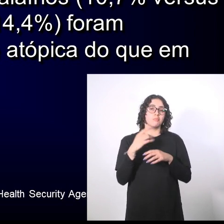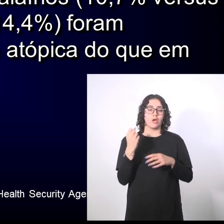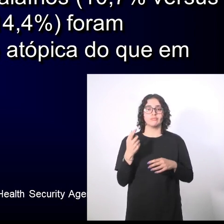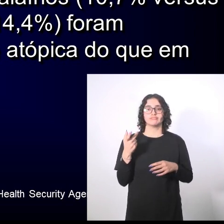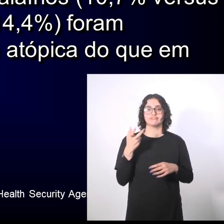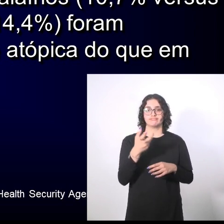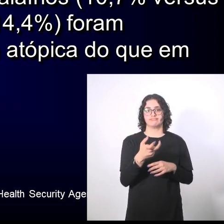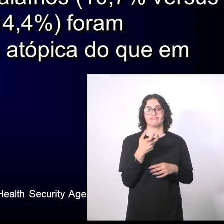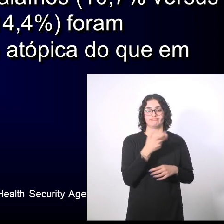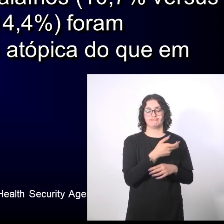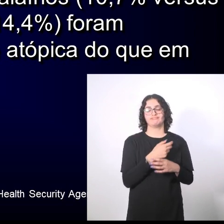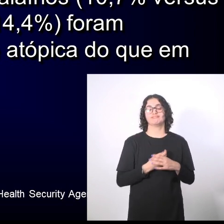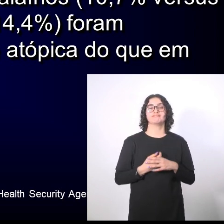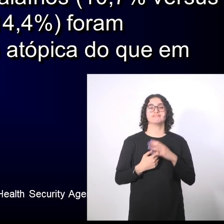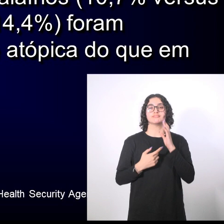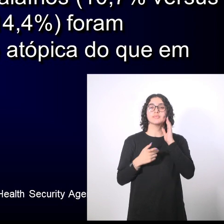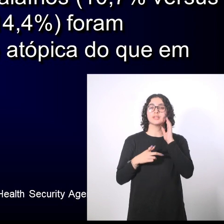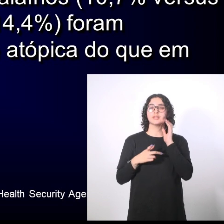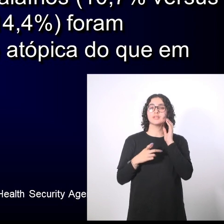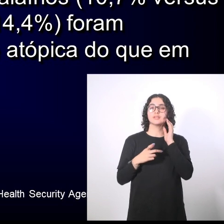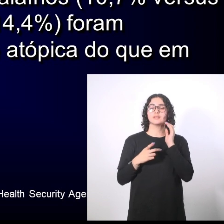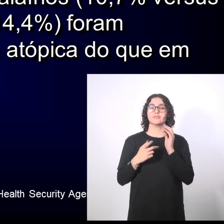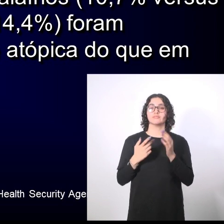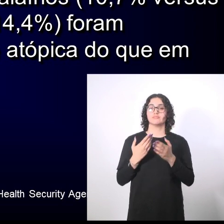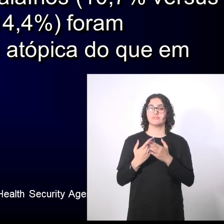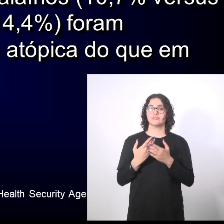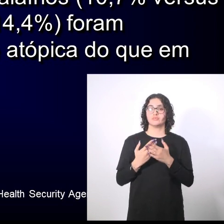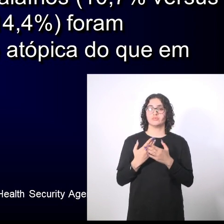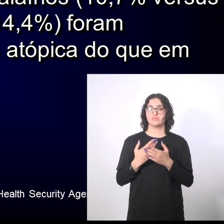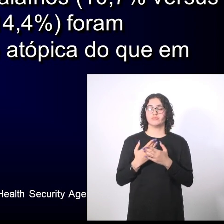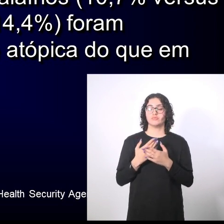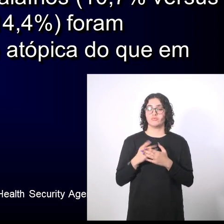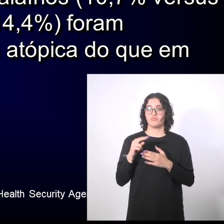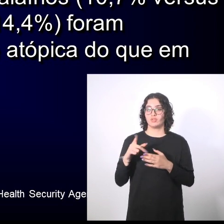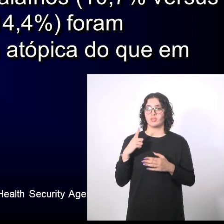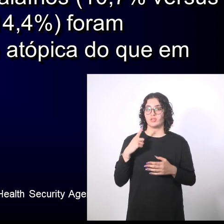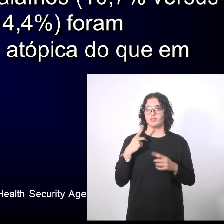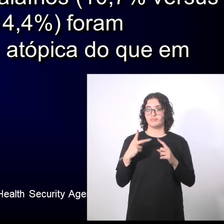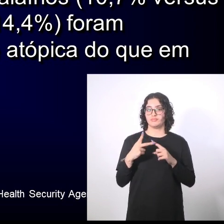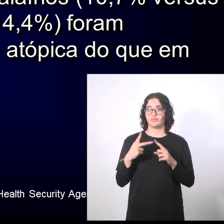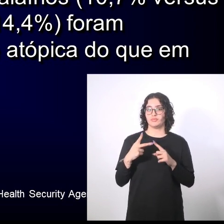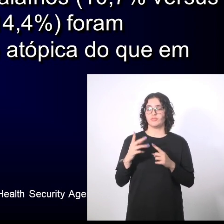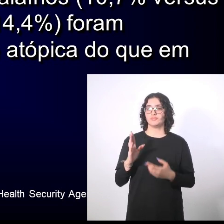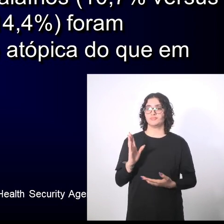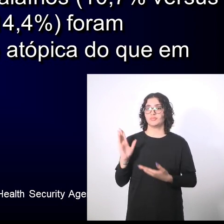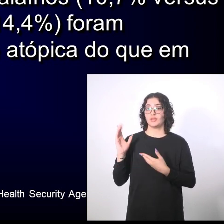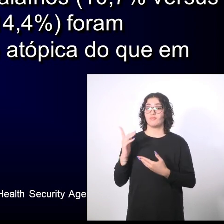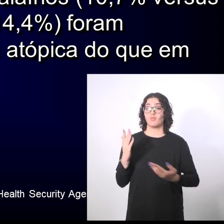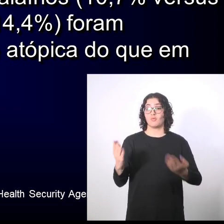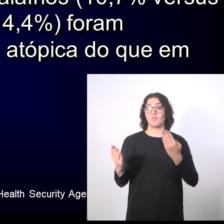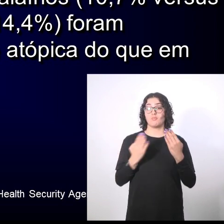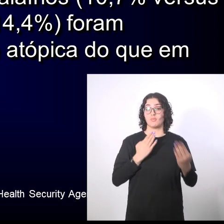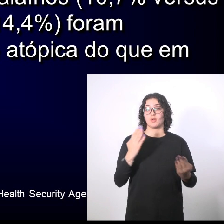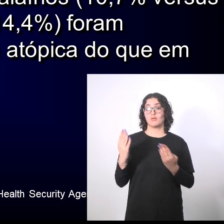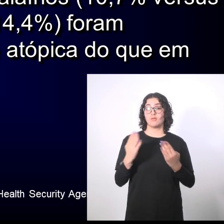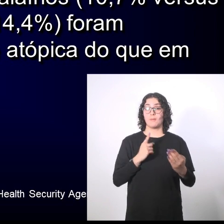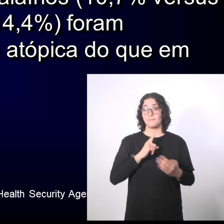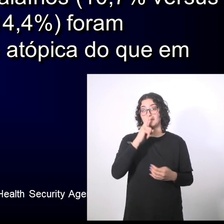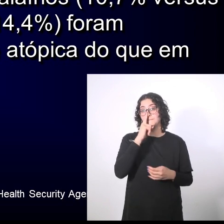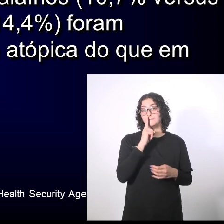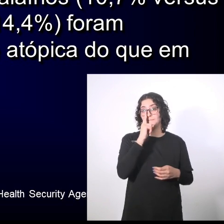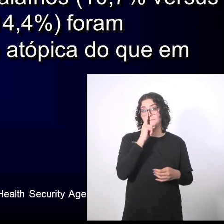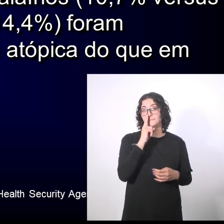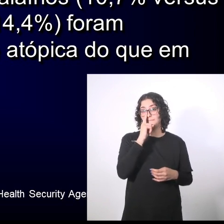clínico que eu mostro aí no segundo parágrafo, comparou o risco de eventos adversos